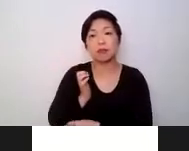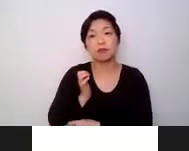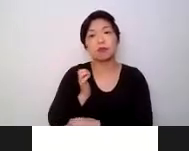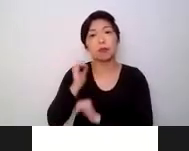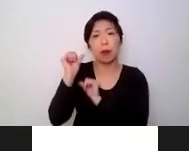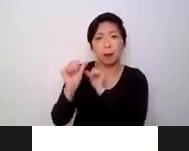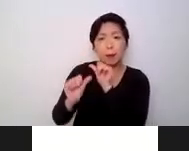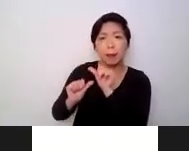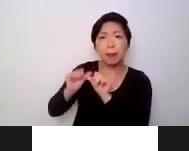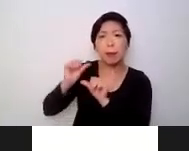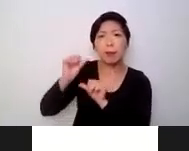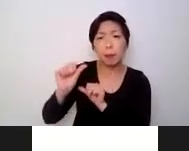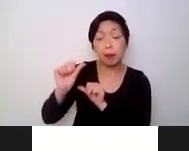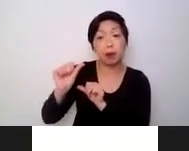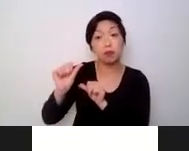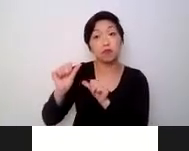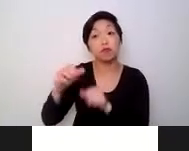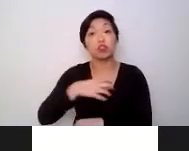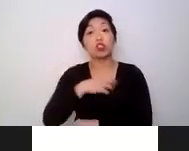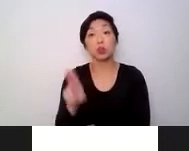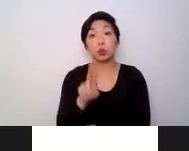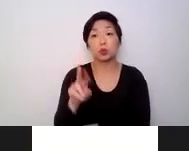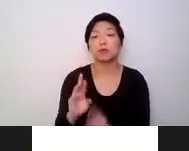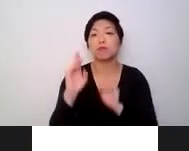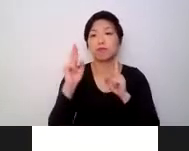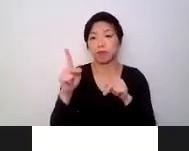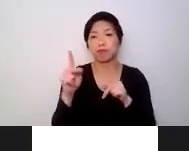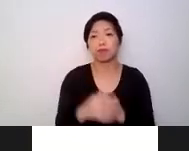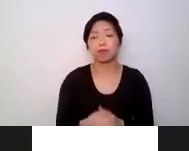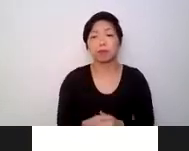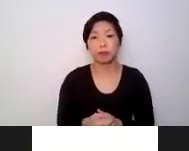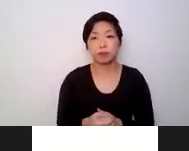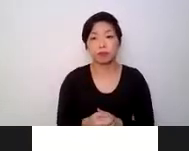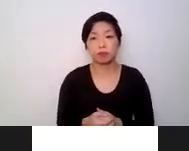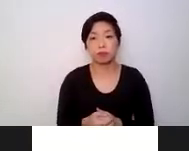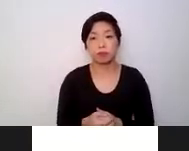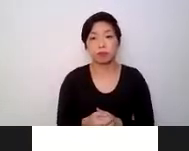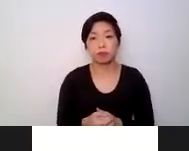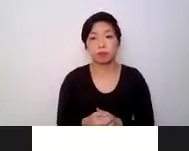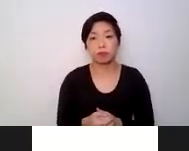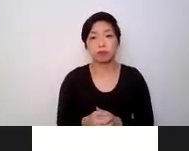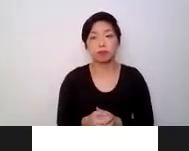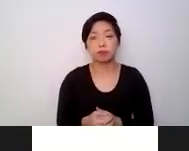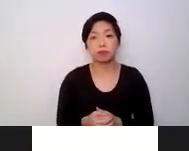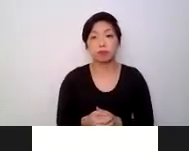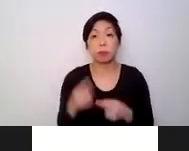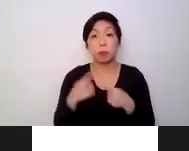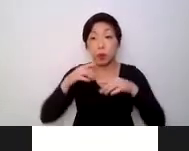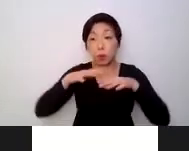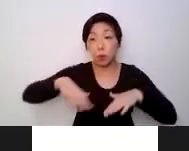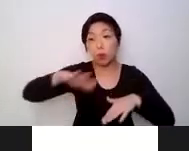começam novos usos desse espaço que está sendo entendido como